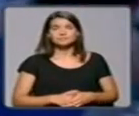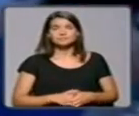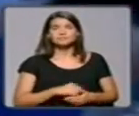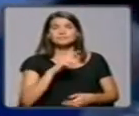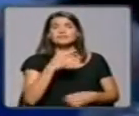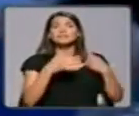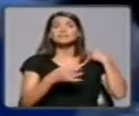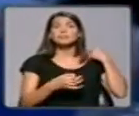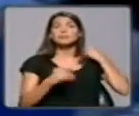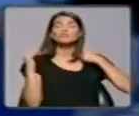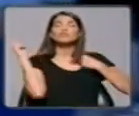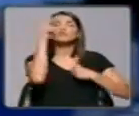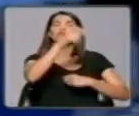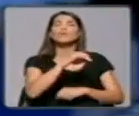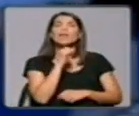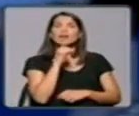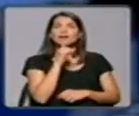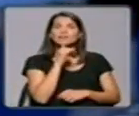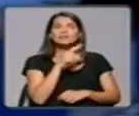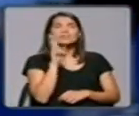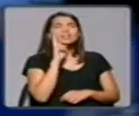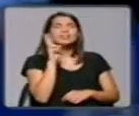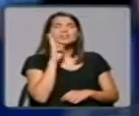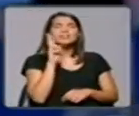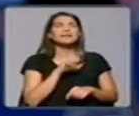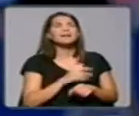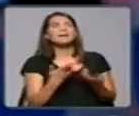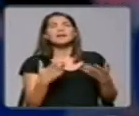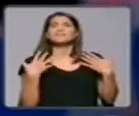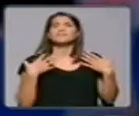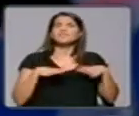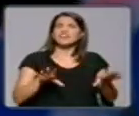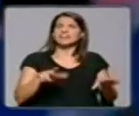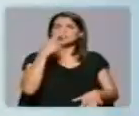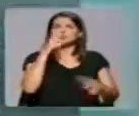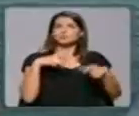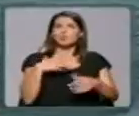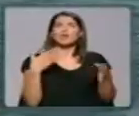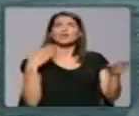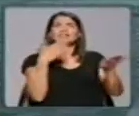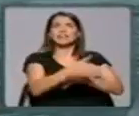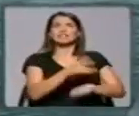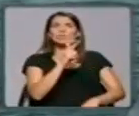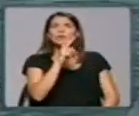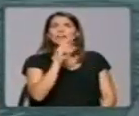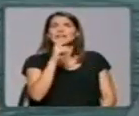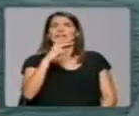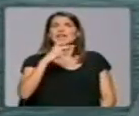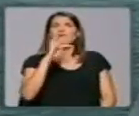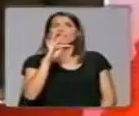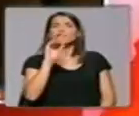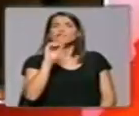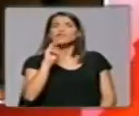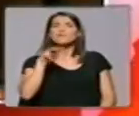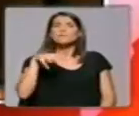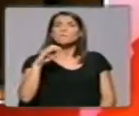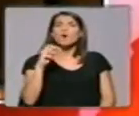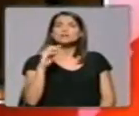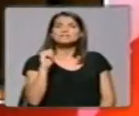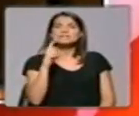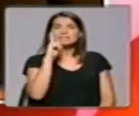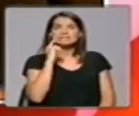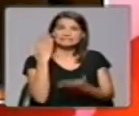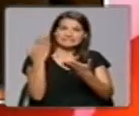A RTP tem estado no Algarve a acompanhar as férias dos portugueses. Vamos em direto para a Ria Formosa, onde se encontra a Rita Marrafa